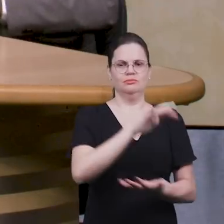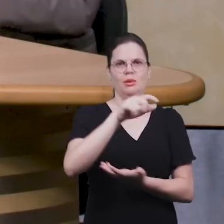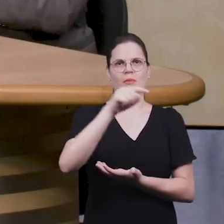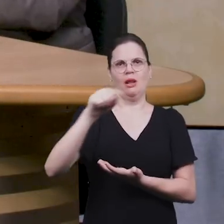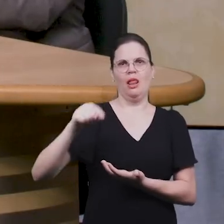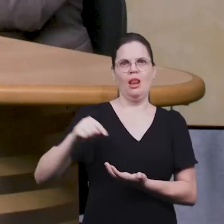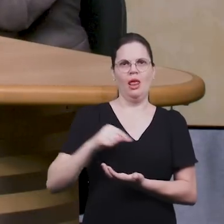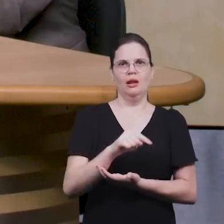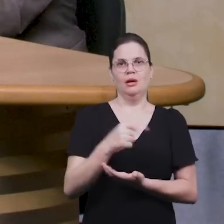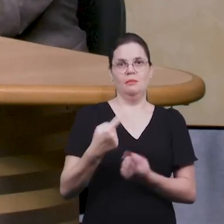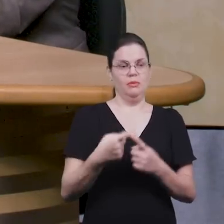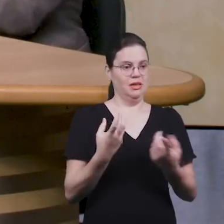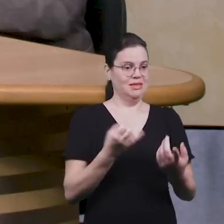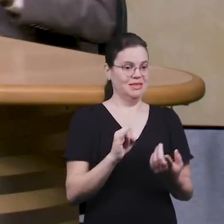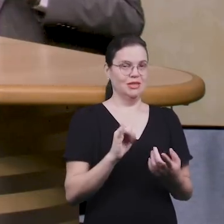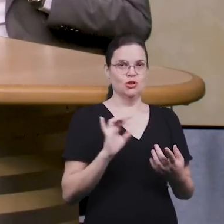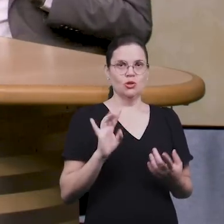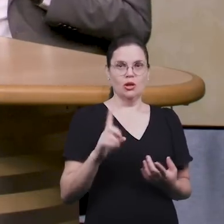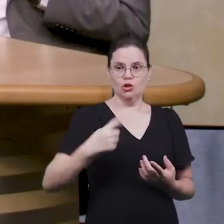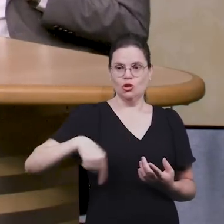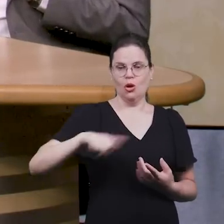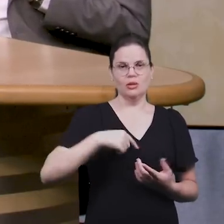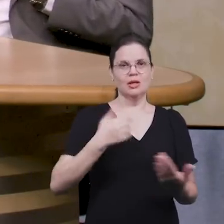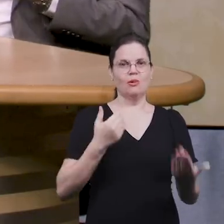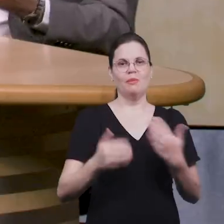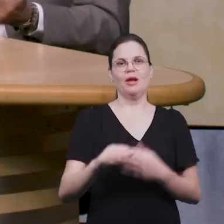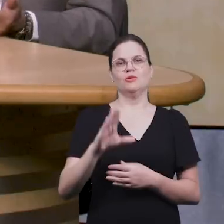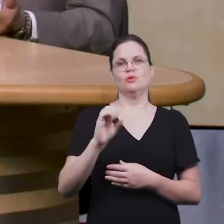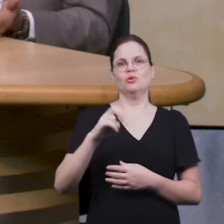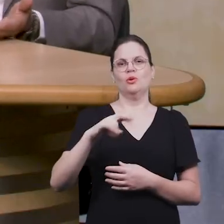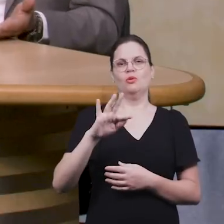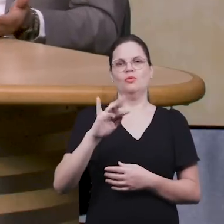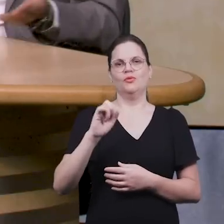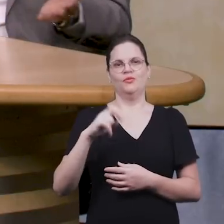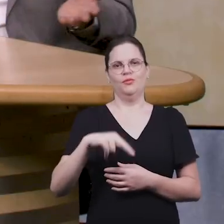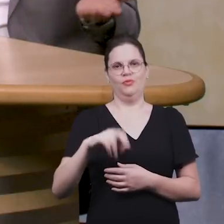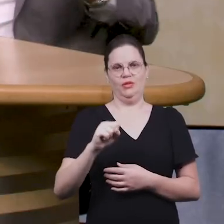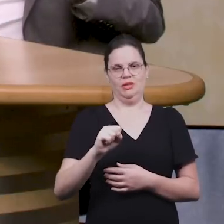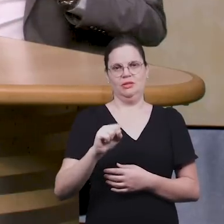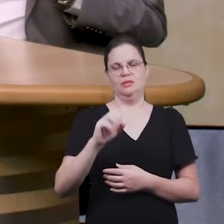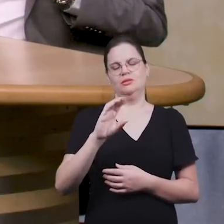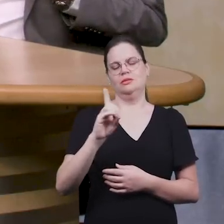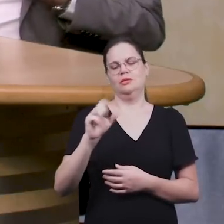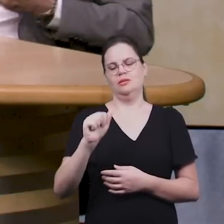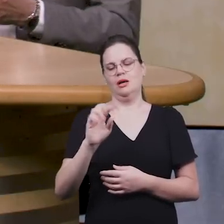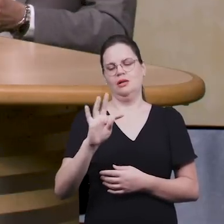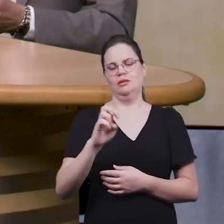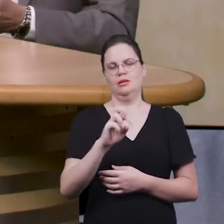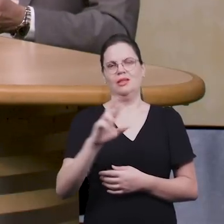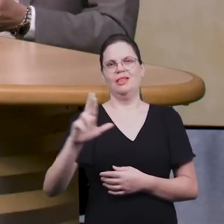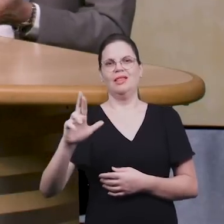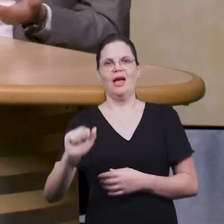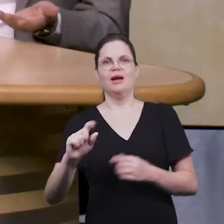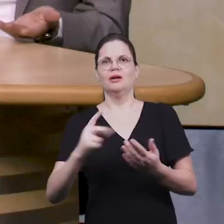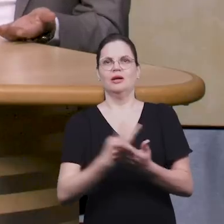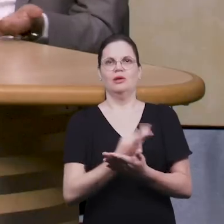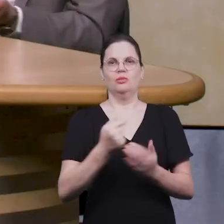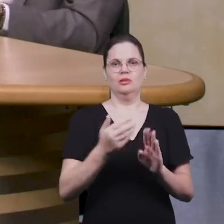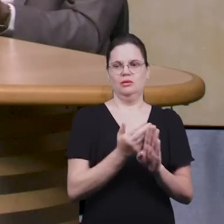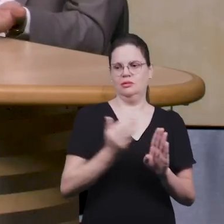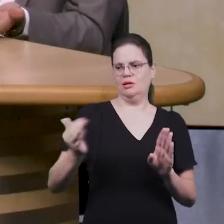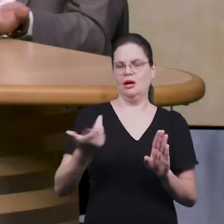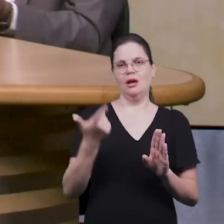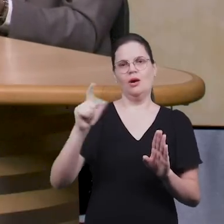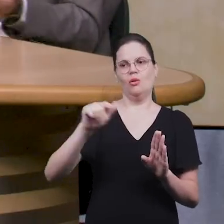se fosse assim, eles não podiam confins da terra, nós somos confins da terra. Não é? Nós somos confins da terra. Lá do Oriente para cá,